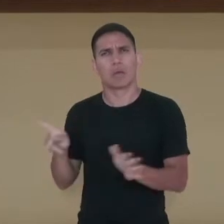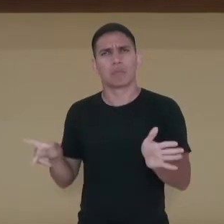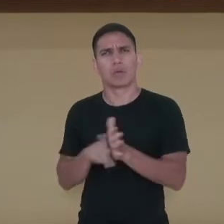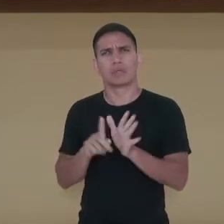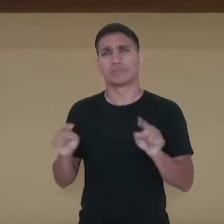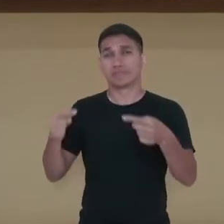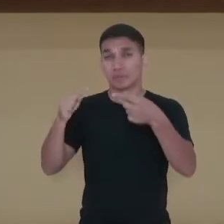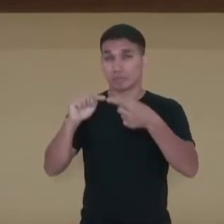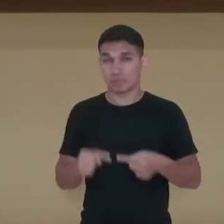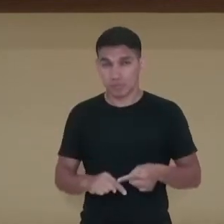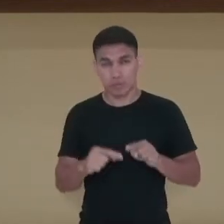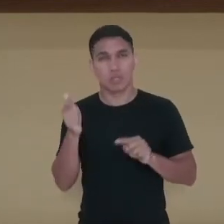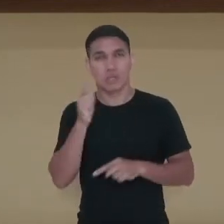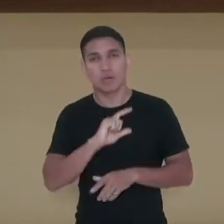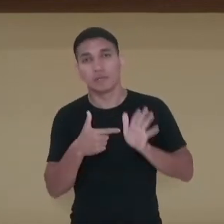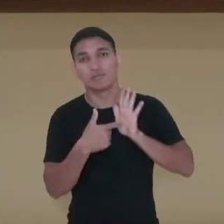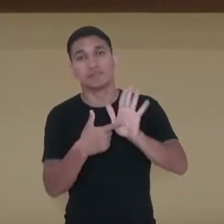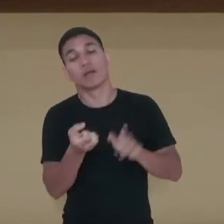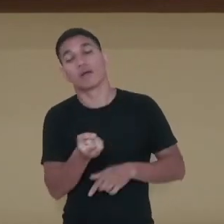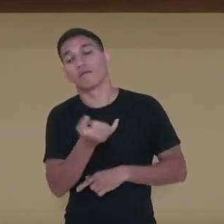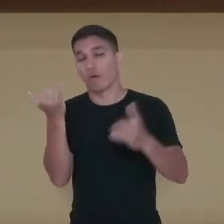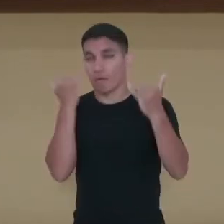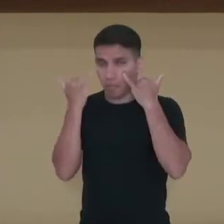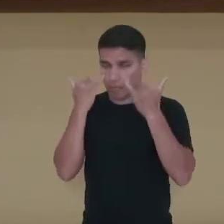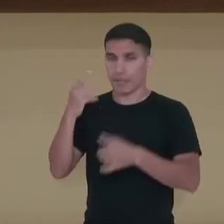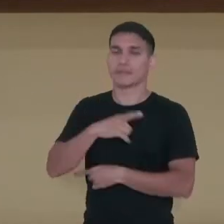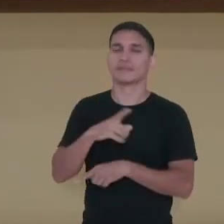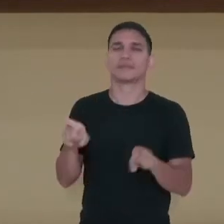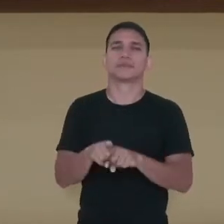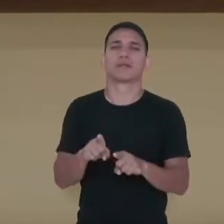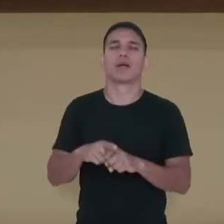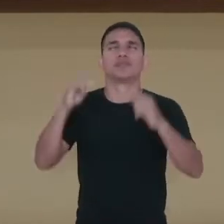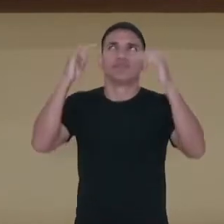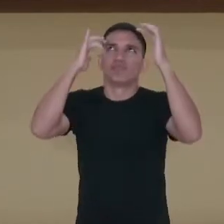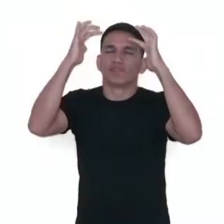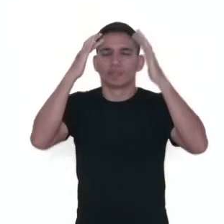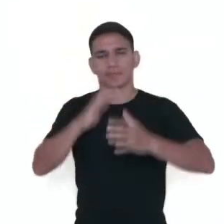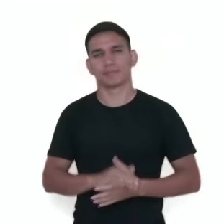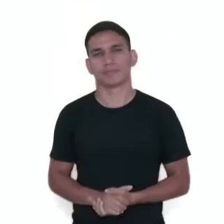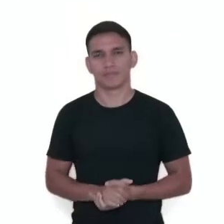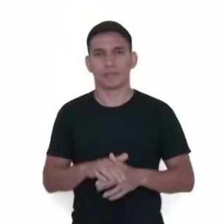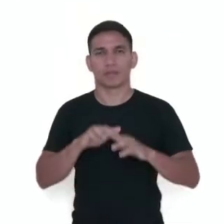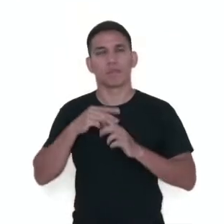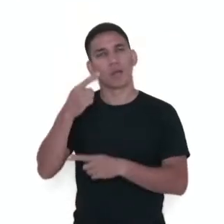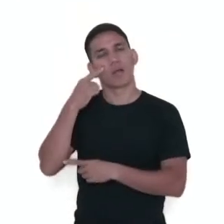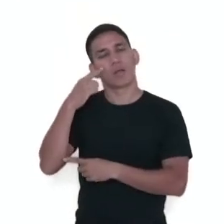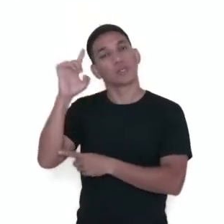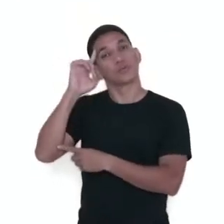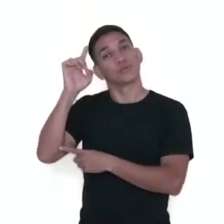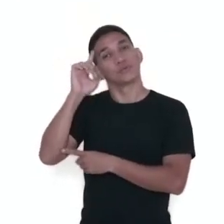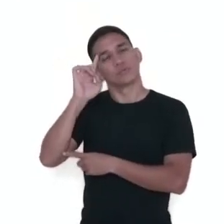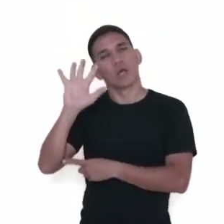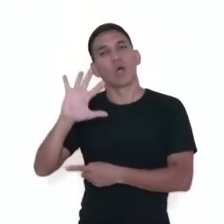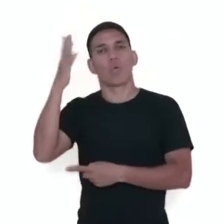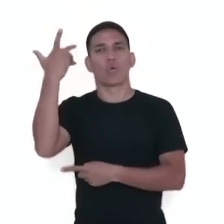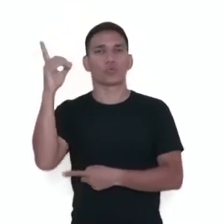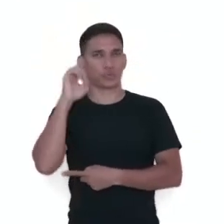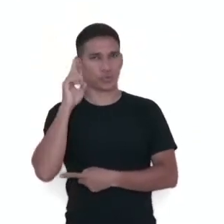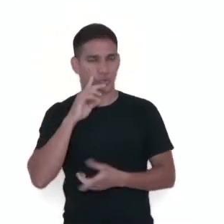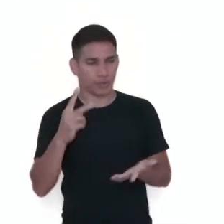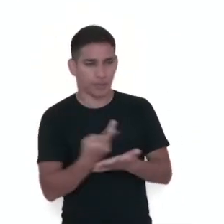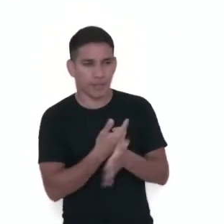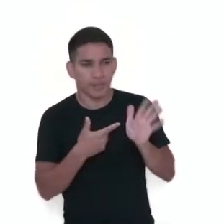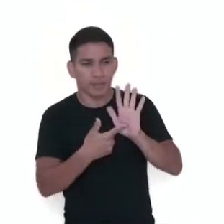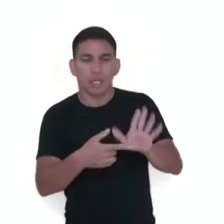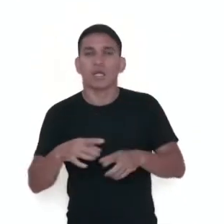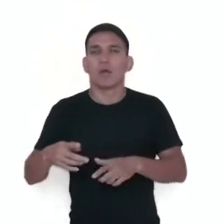nos trazer aí muitas informações e muitas reflexões. Então, cotidiano, que ocorre todos os dias, particular